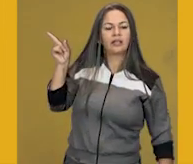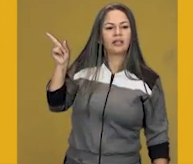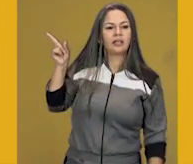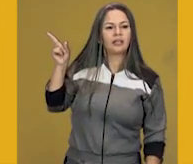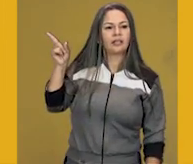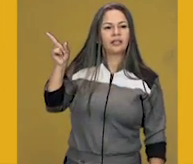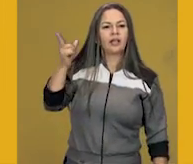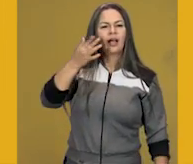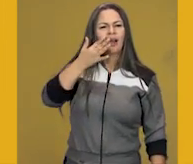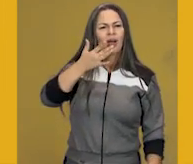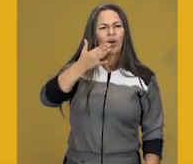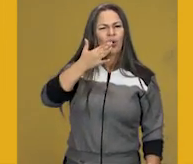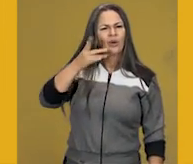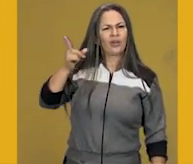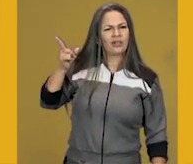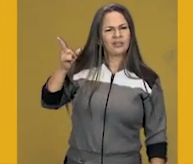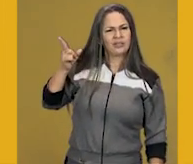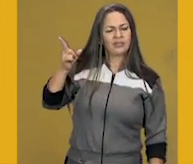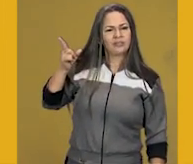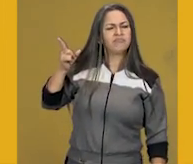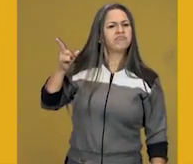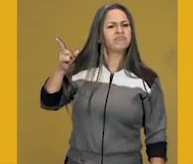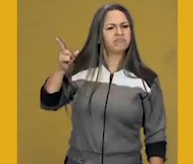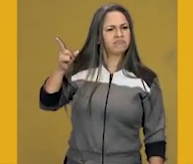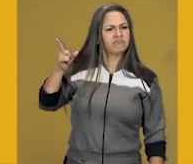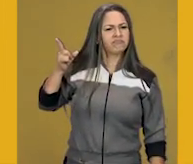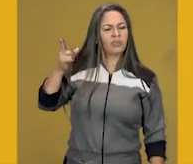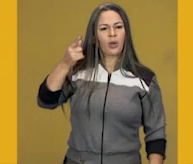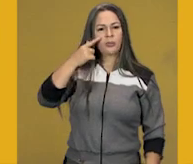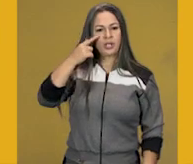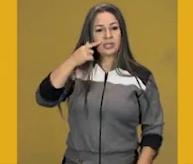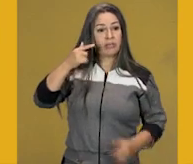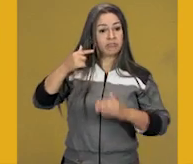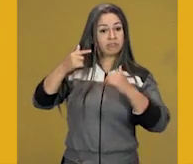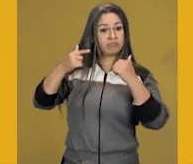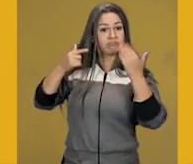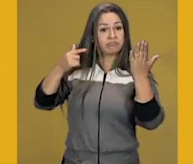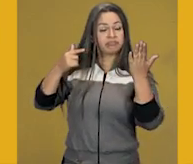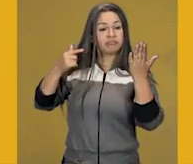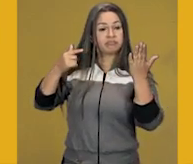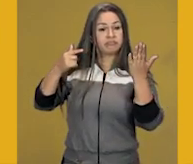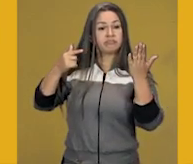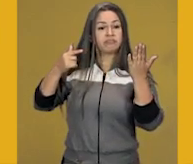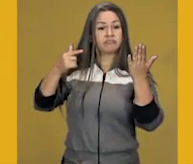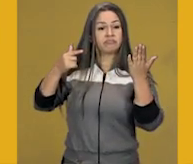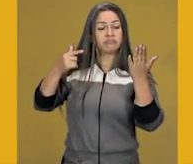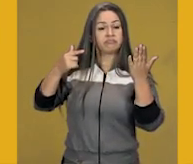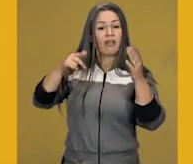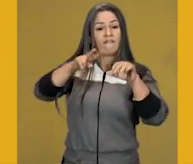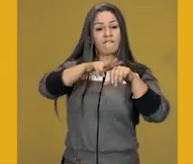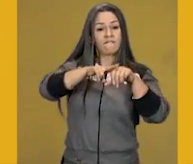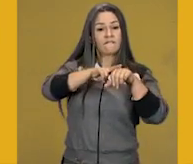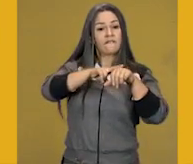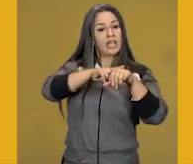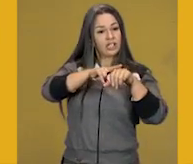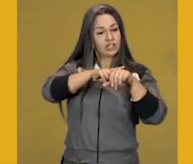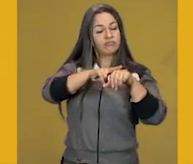de cores mesmo na China, né? Em um lado nós temos imagens mais verdes, que